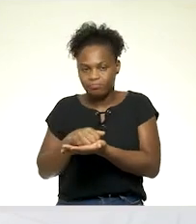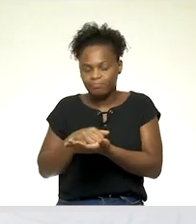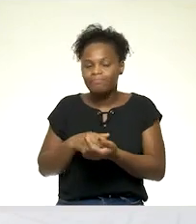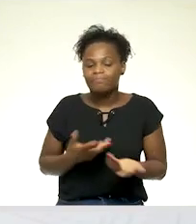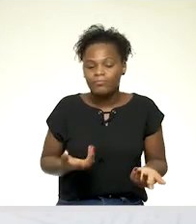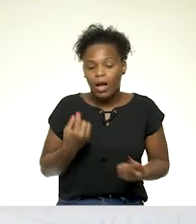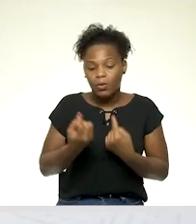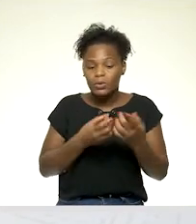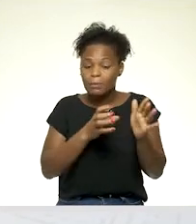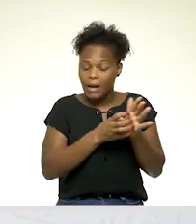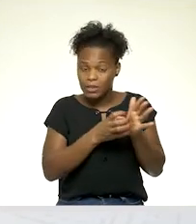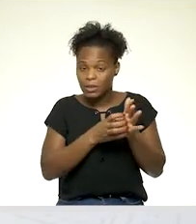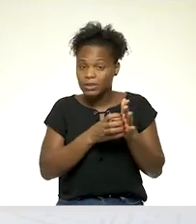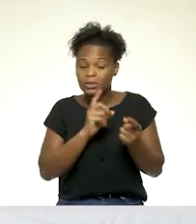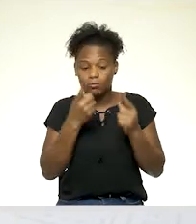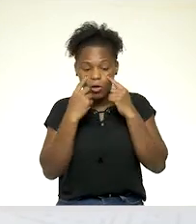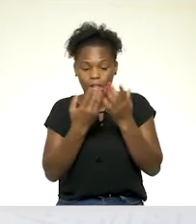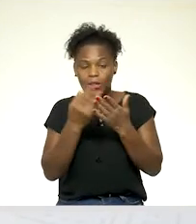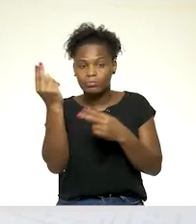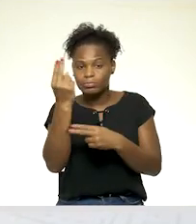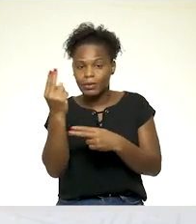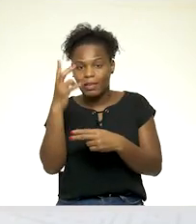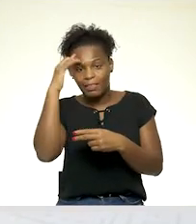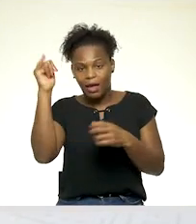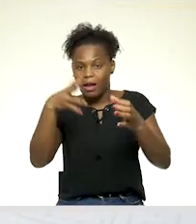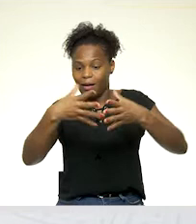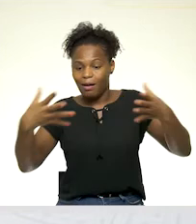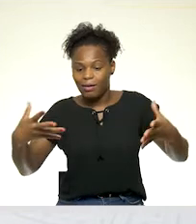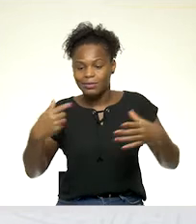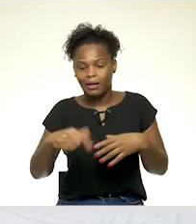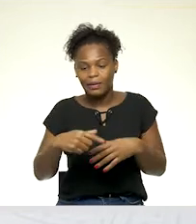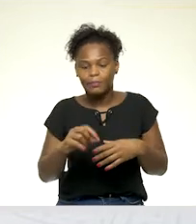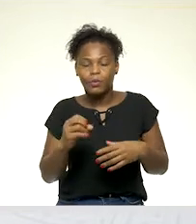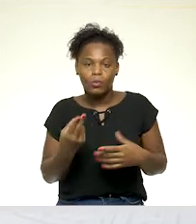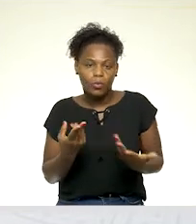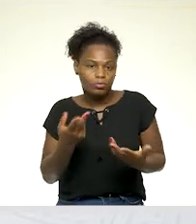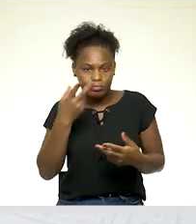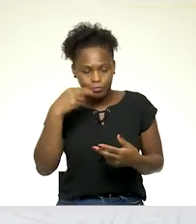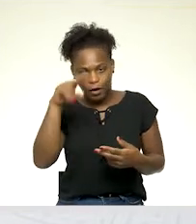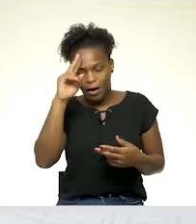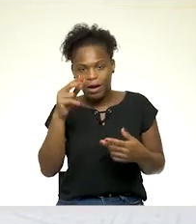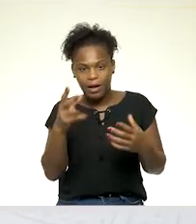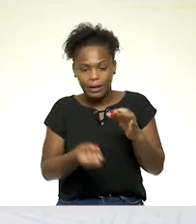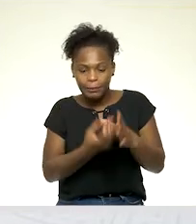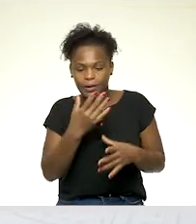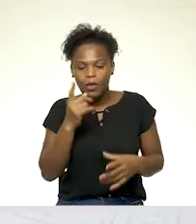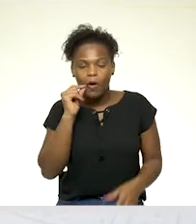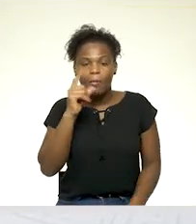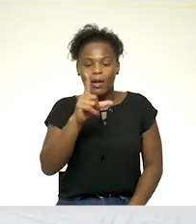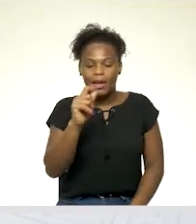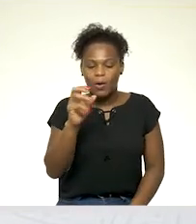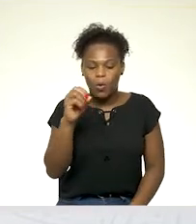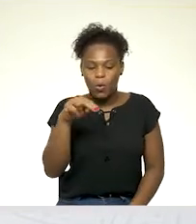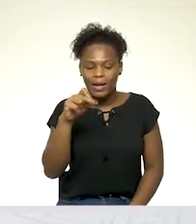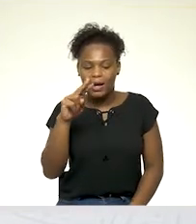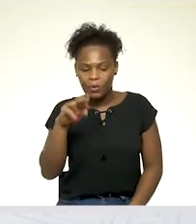aí algumas imagens que ilustram as grandes idealizações ou invenções de Leonardo da Vinci, que foi